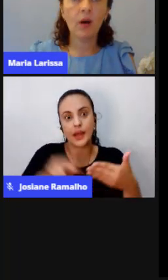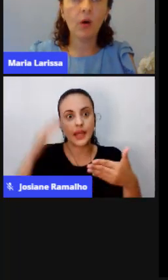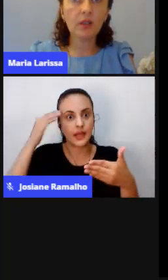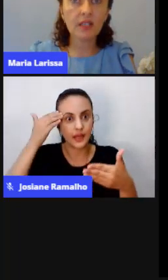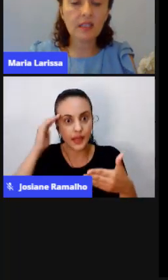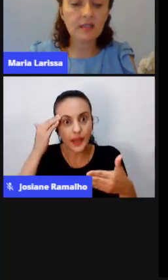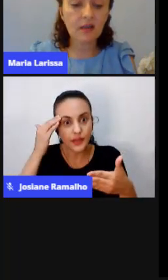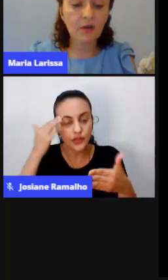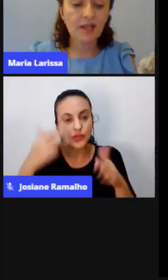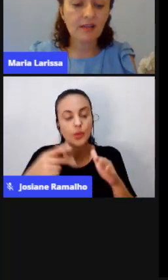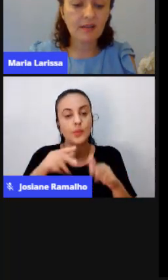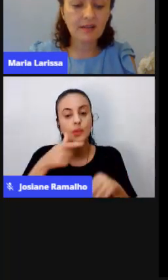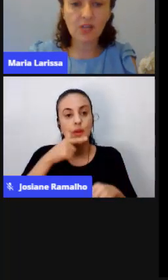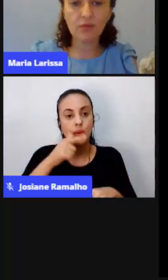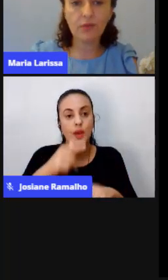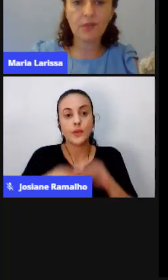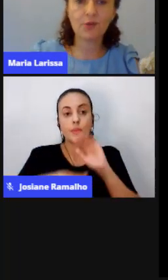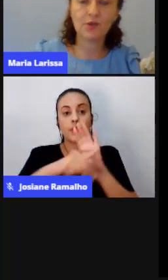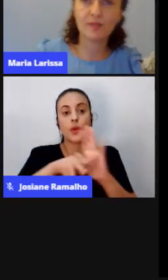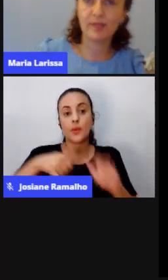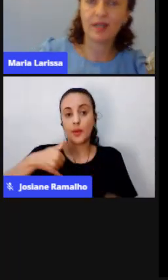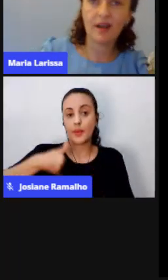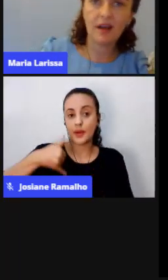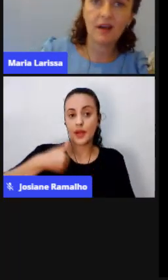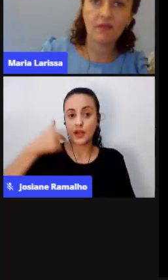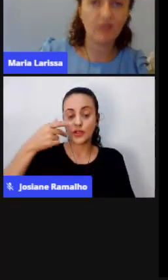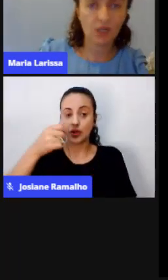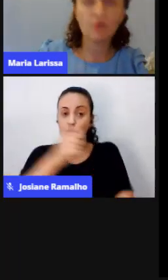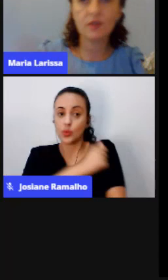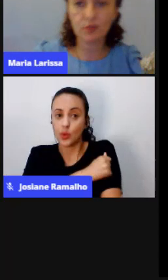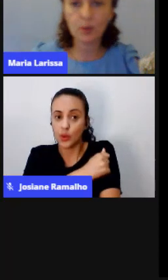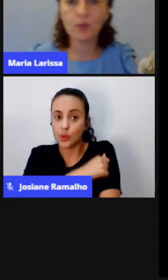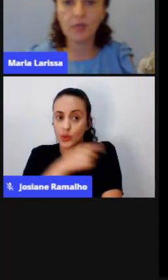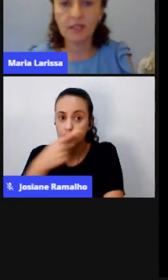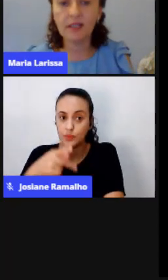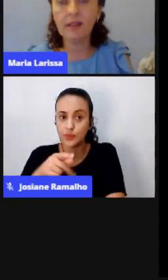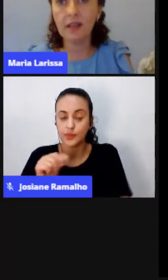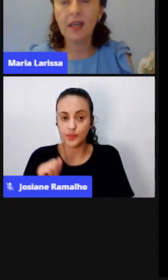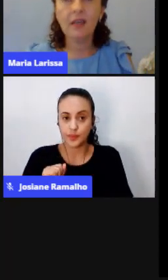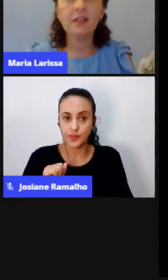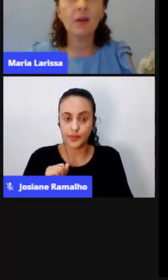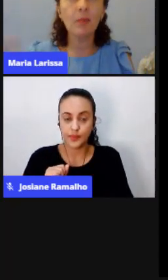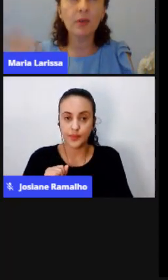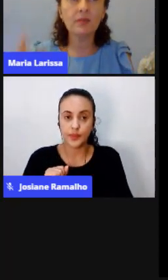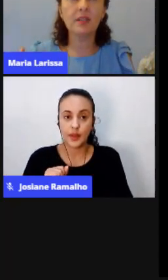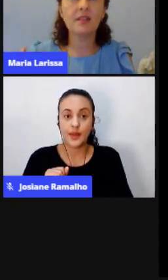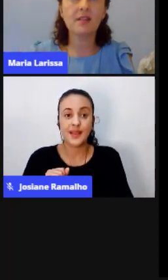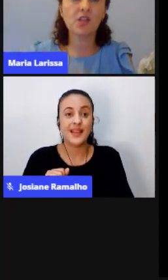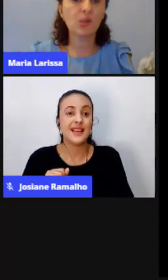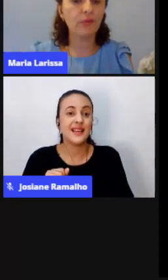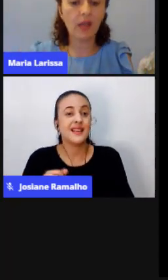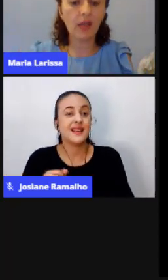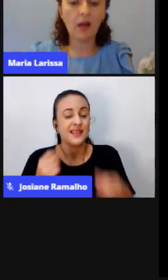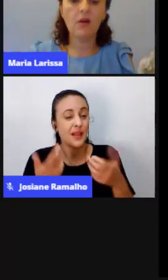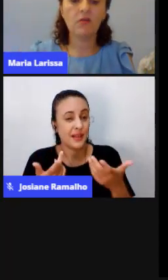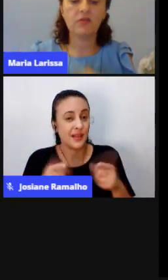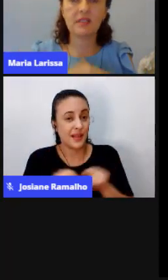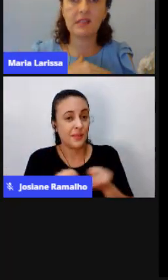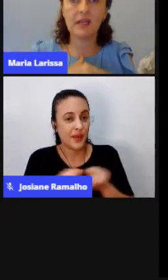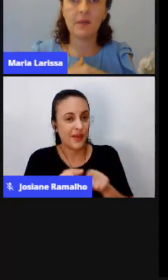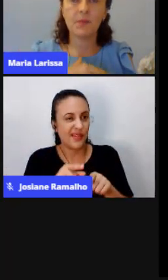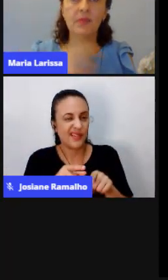é mesmo? Outra questão, se está difícil de explicar, vai ficar difícil para o aluno entender. Então, é muito interessante, no